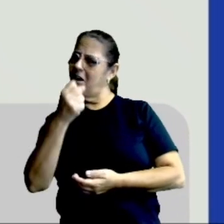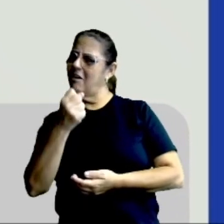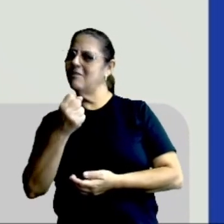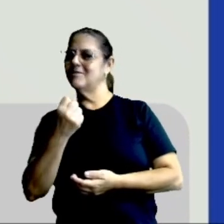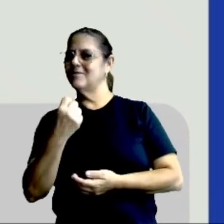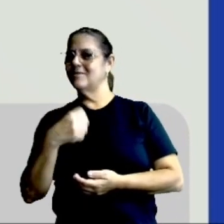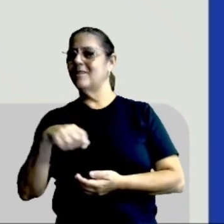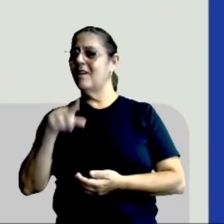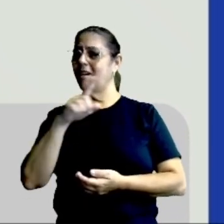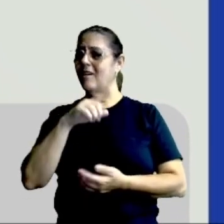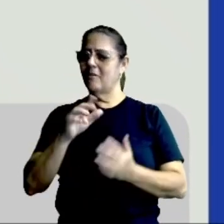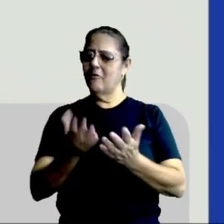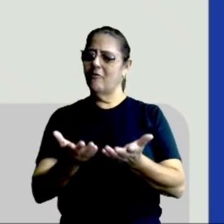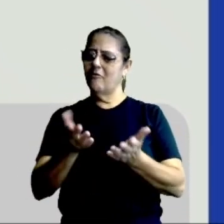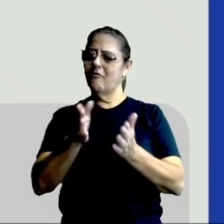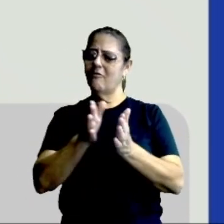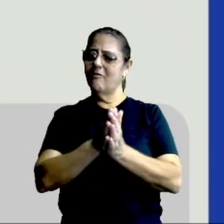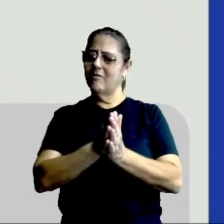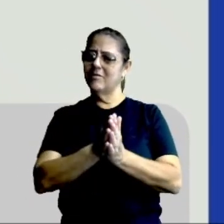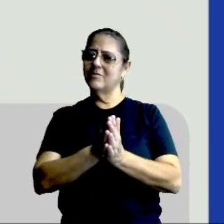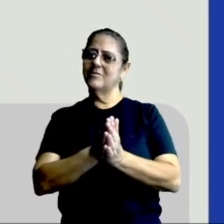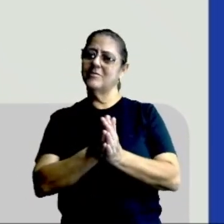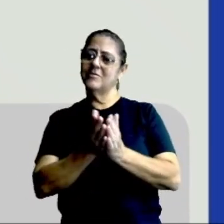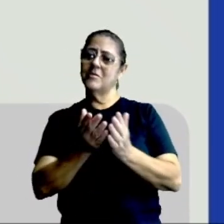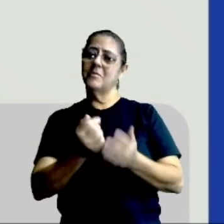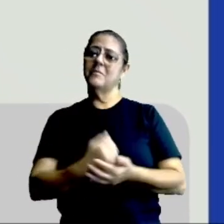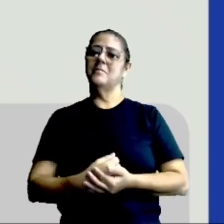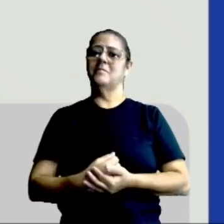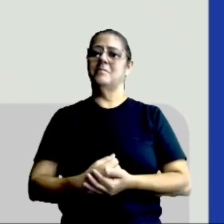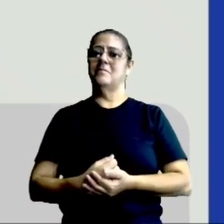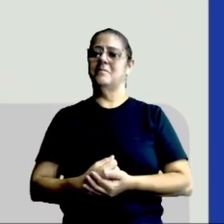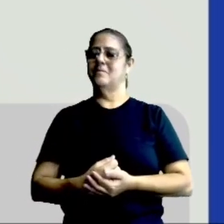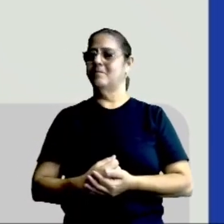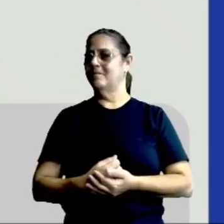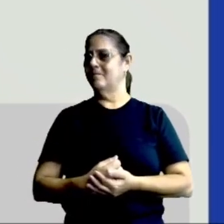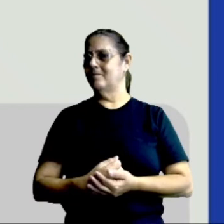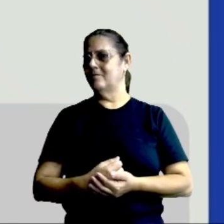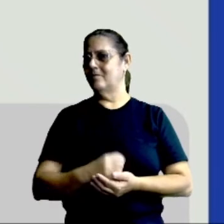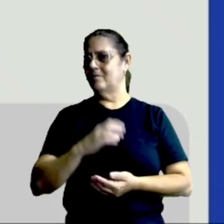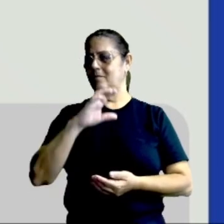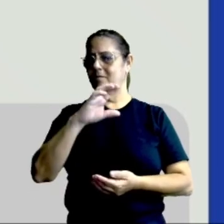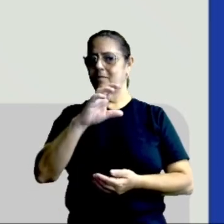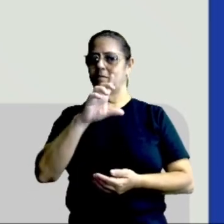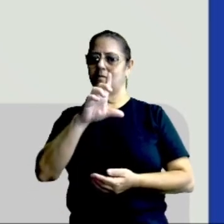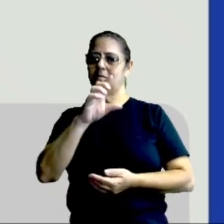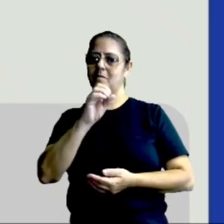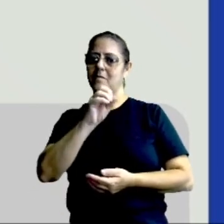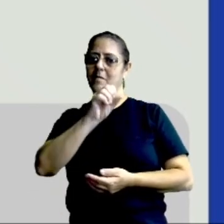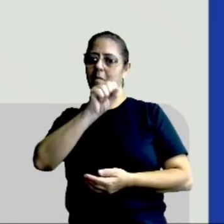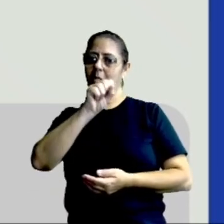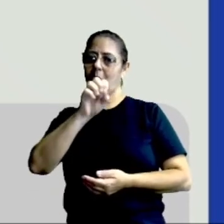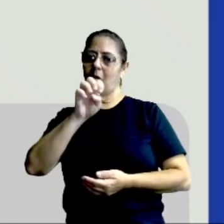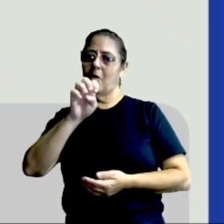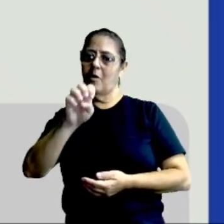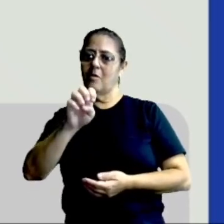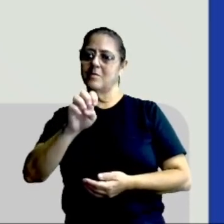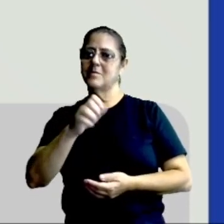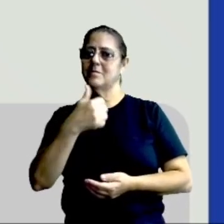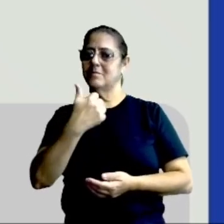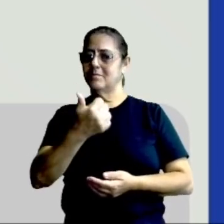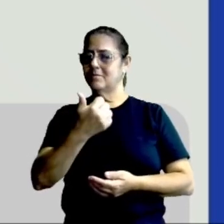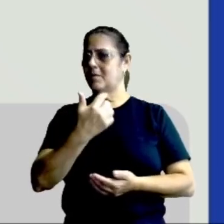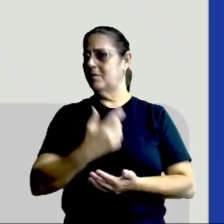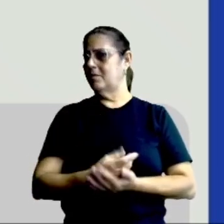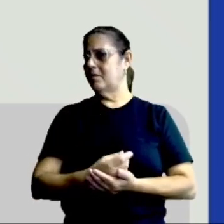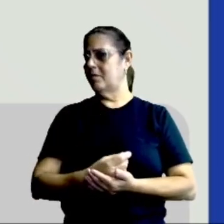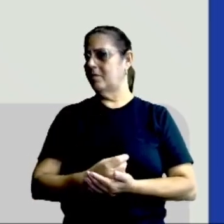mesmo. Fechem seus livros ou feche o livro. Chama-se close your book. Por que não pode ser